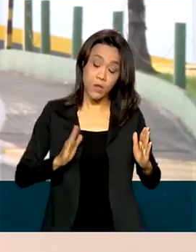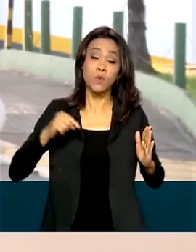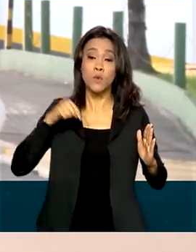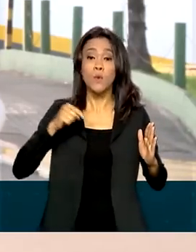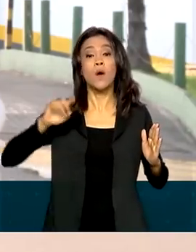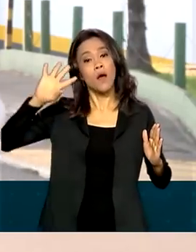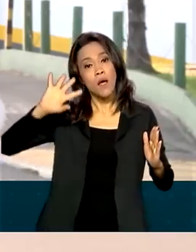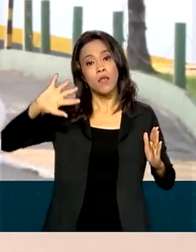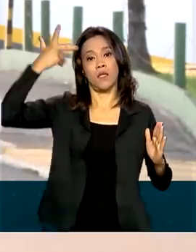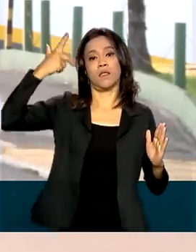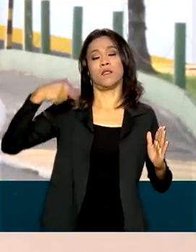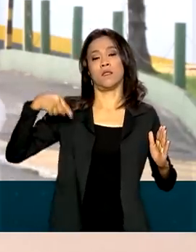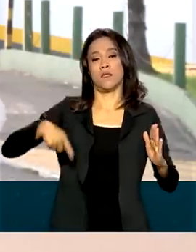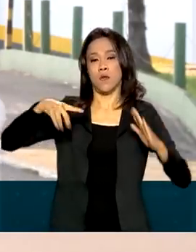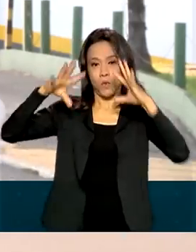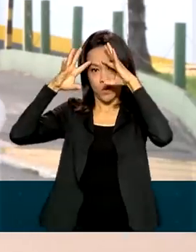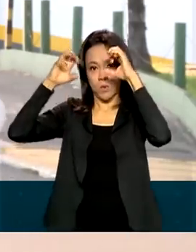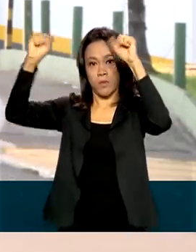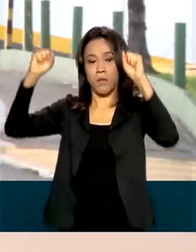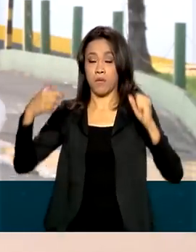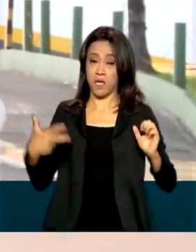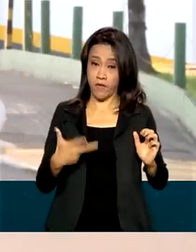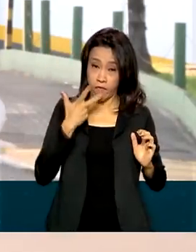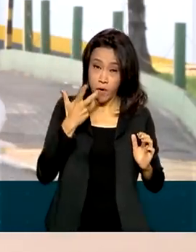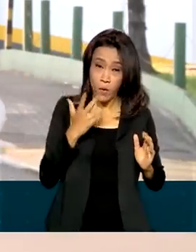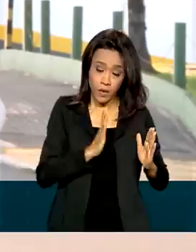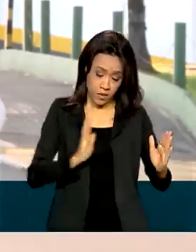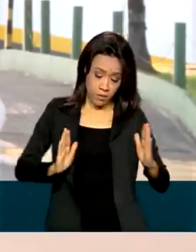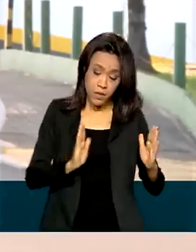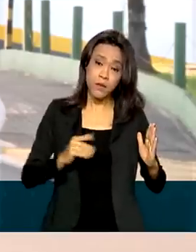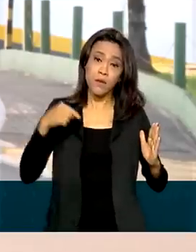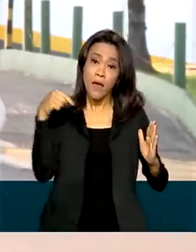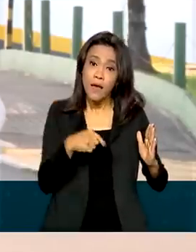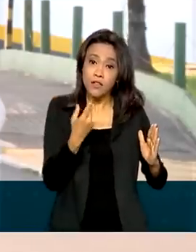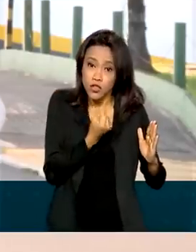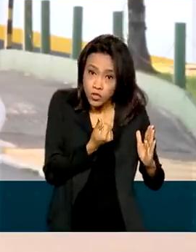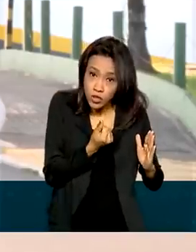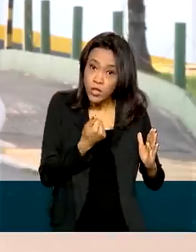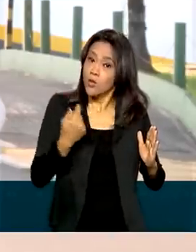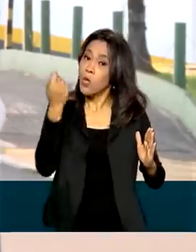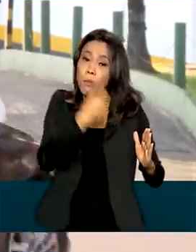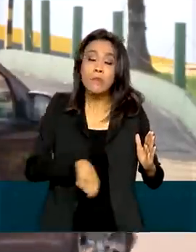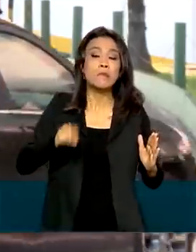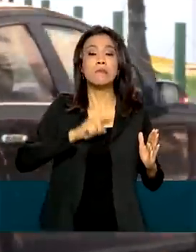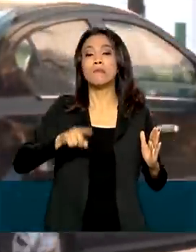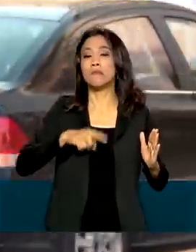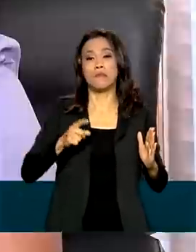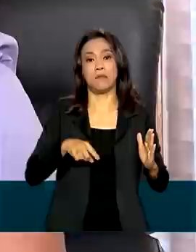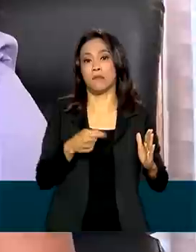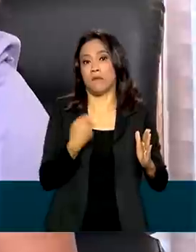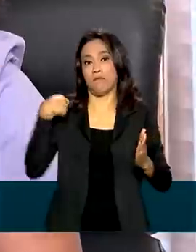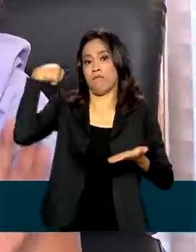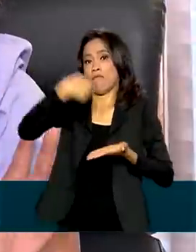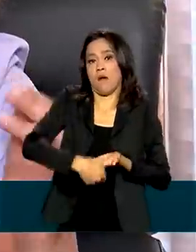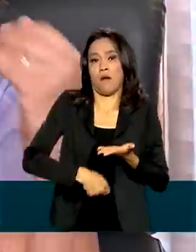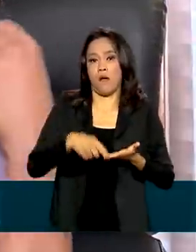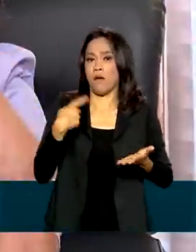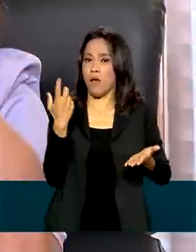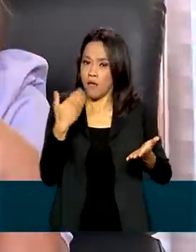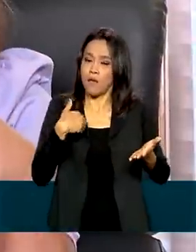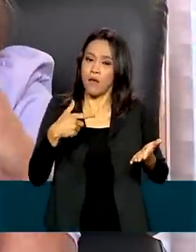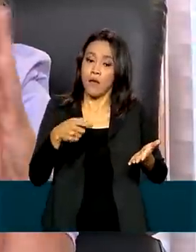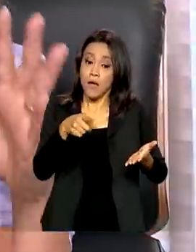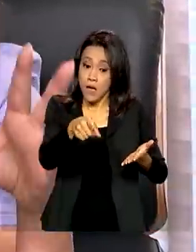Supremo Tribunal Federal, que considerou que os rendimentos passam a ser isentos de tributos. Obrigatoriedade